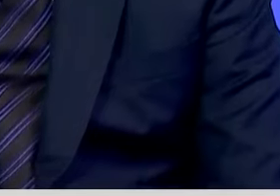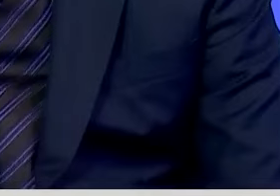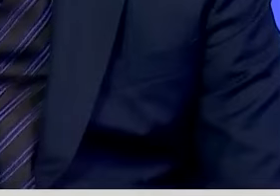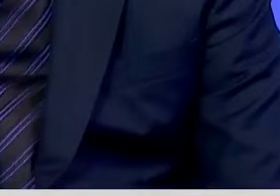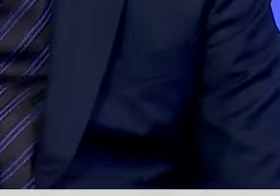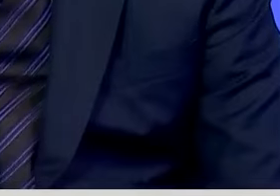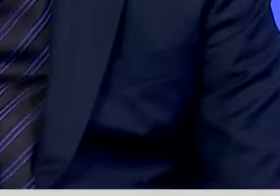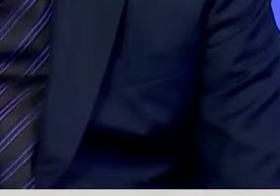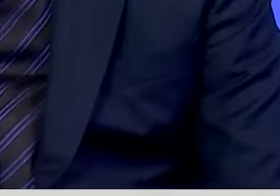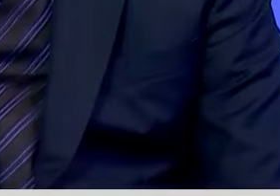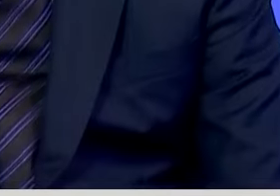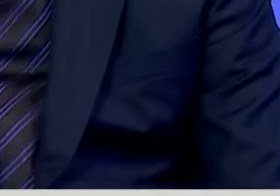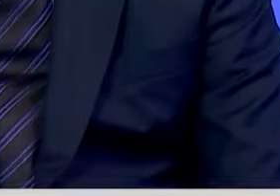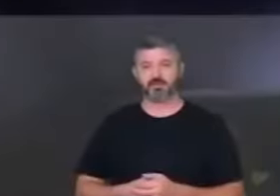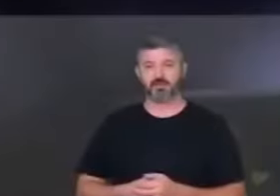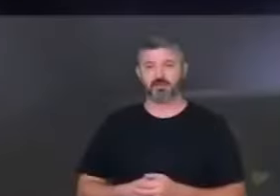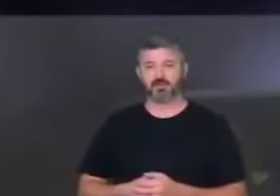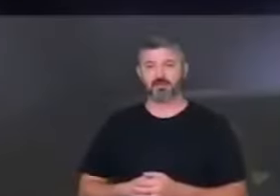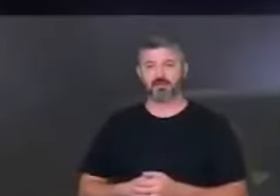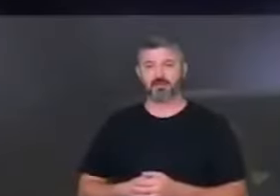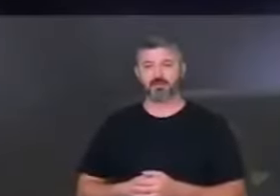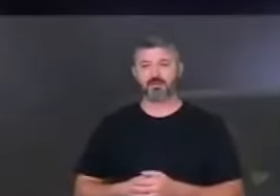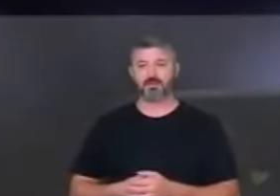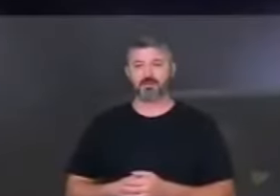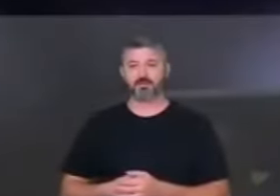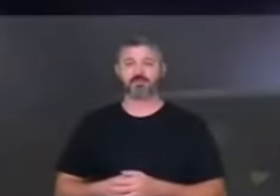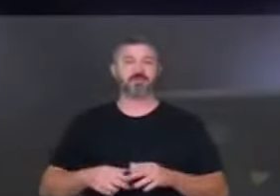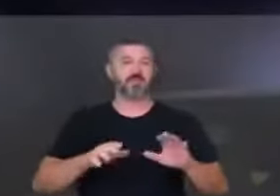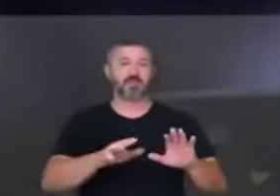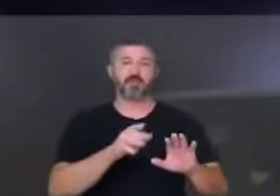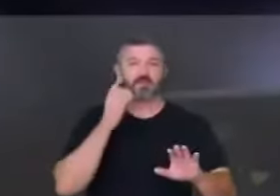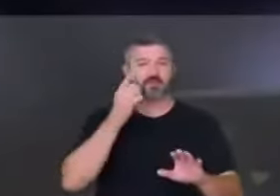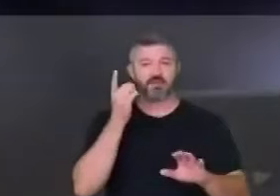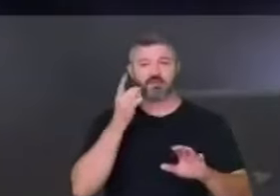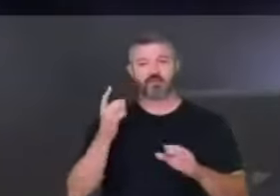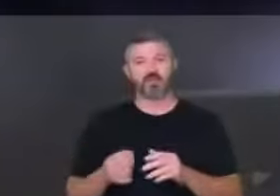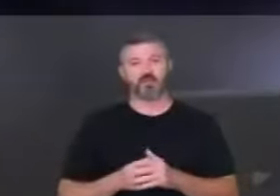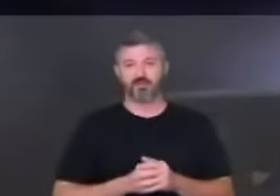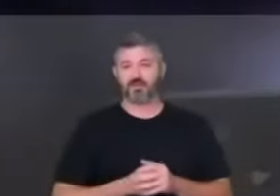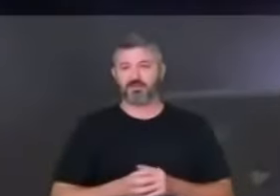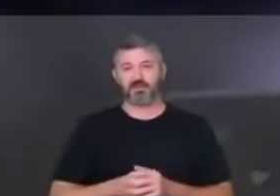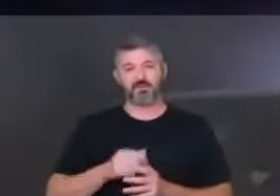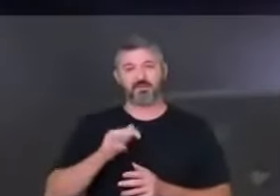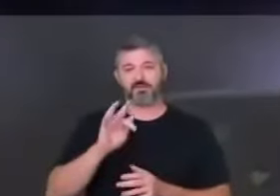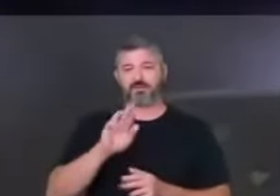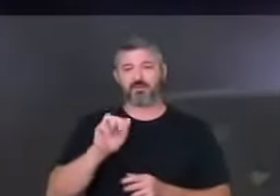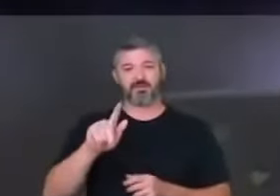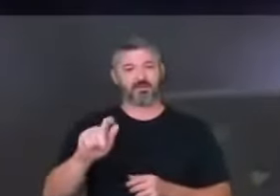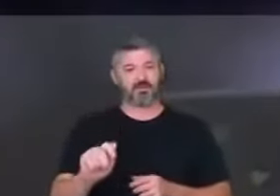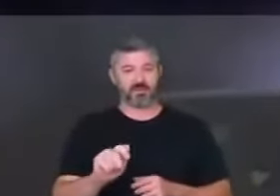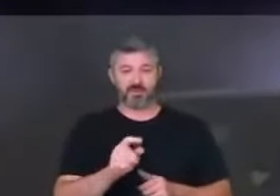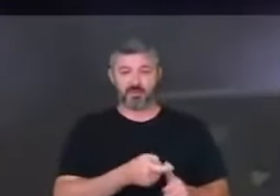mas eu estava acompanhando agora a discussão, não está tranquilo, não. Na direita e à esquerda, o Arthur Lira está tendo ali